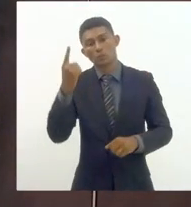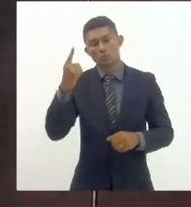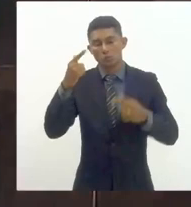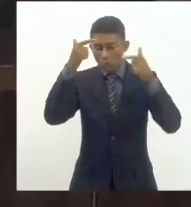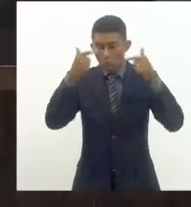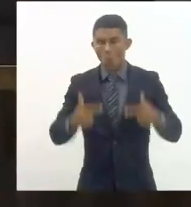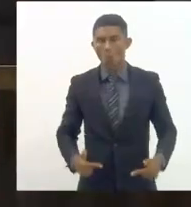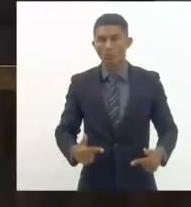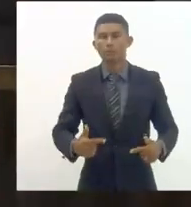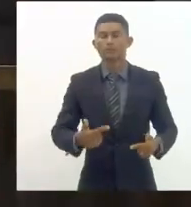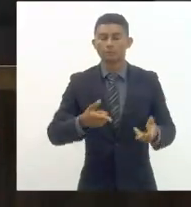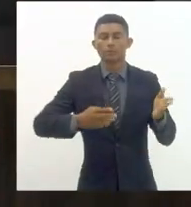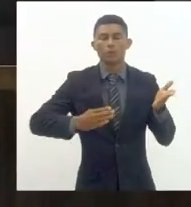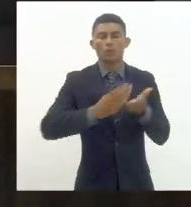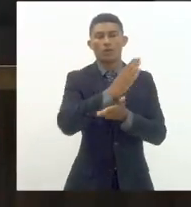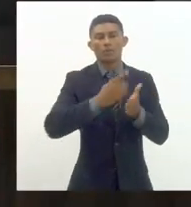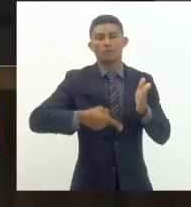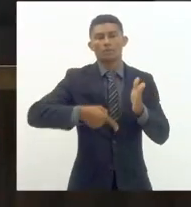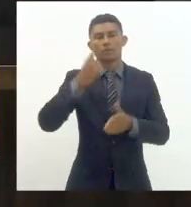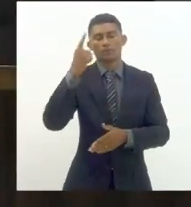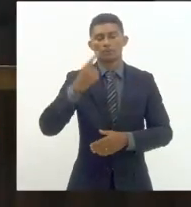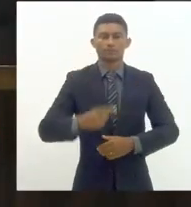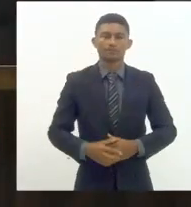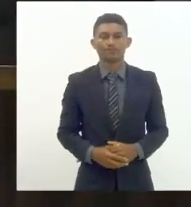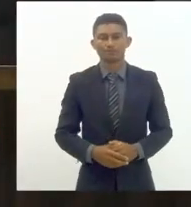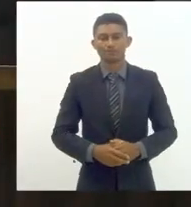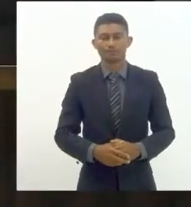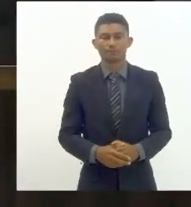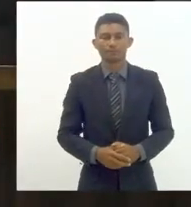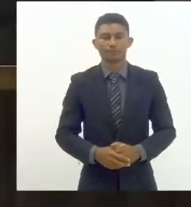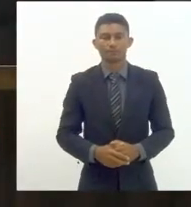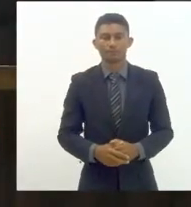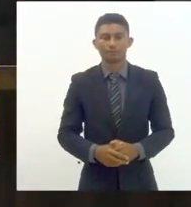Foi aprovado em primeira discussão.